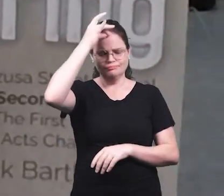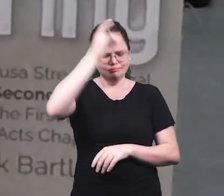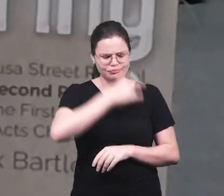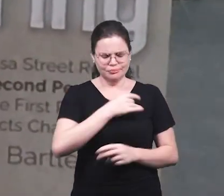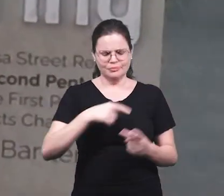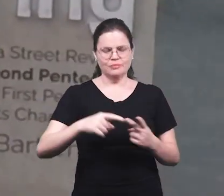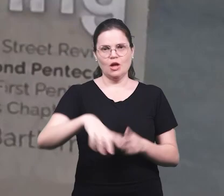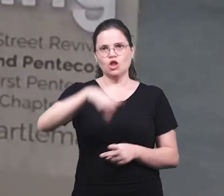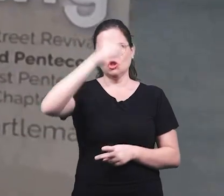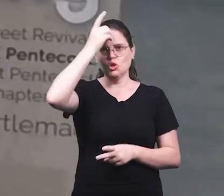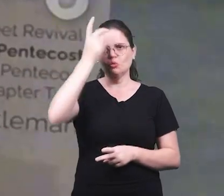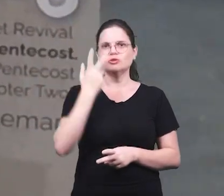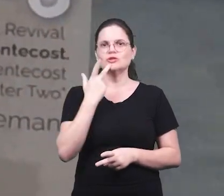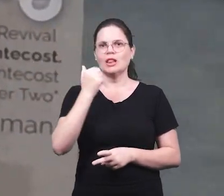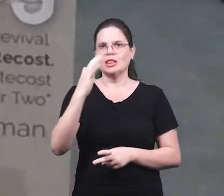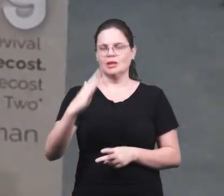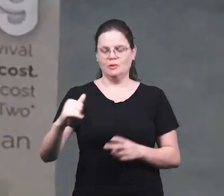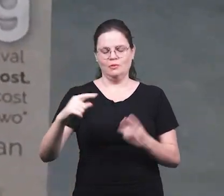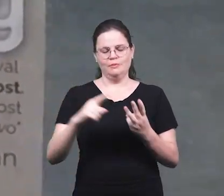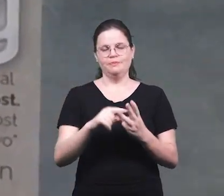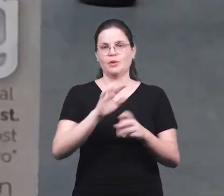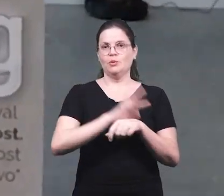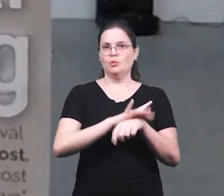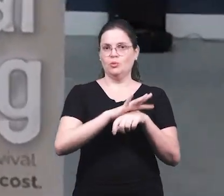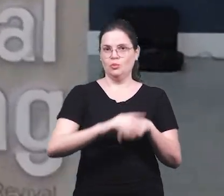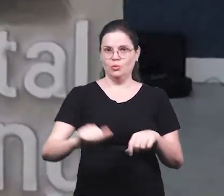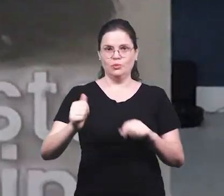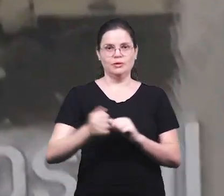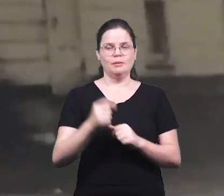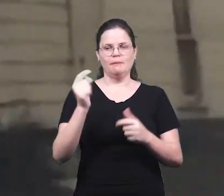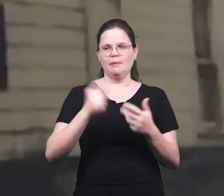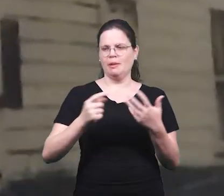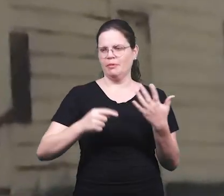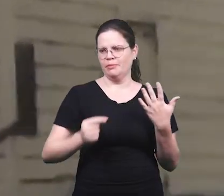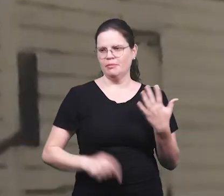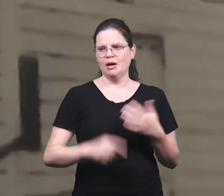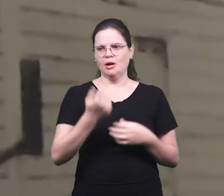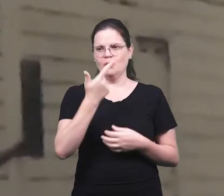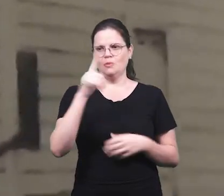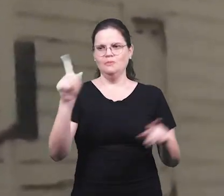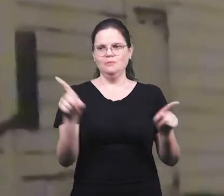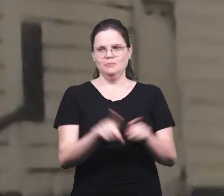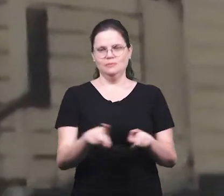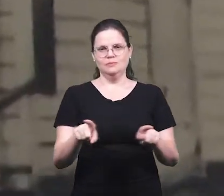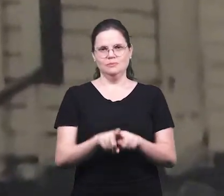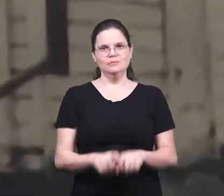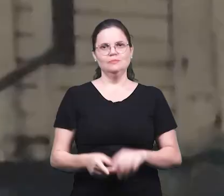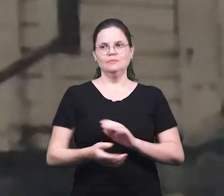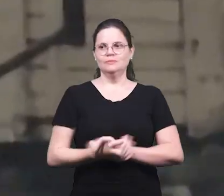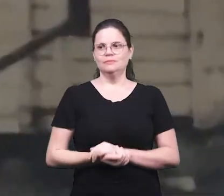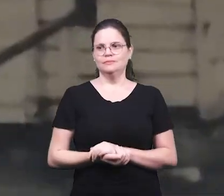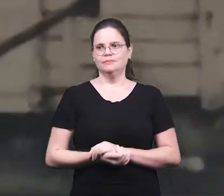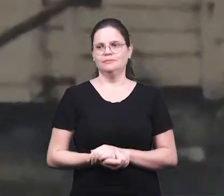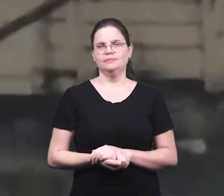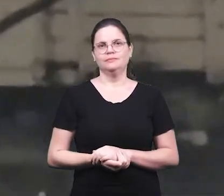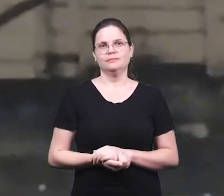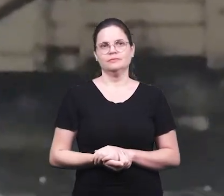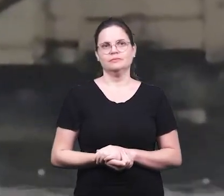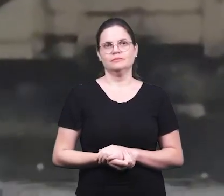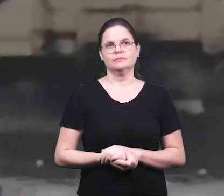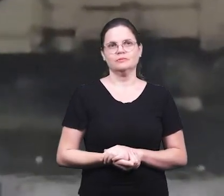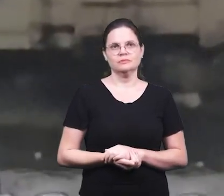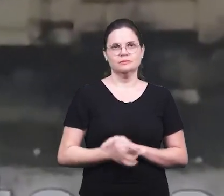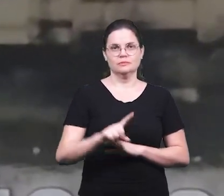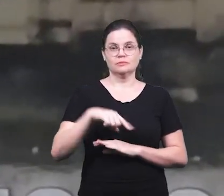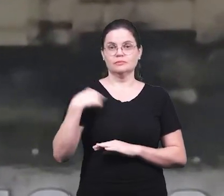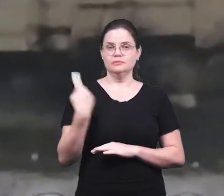língua, curas e tantas outras manifestações do Espírito Santo. E